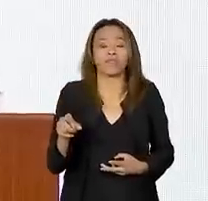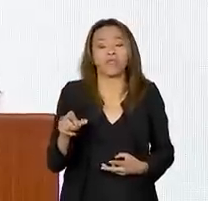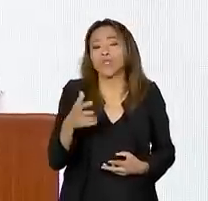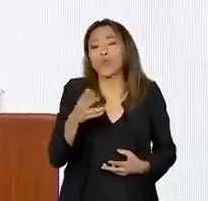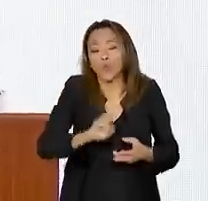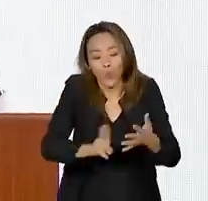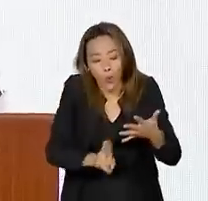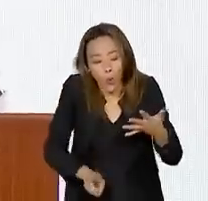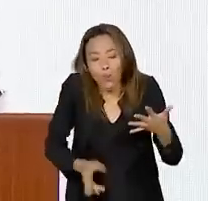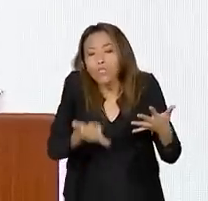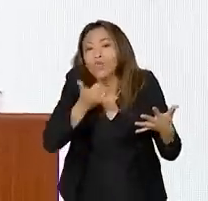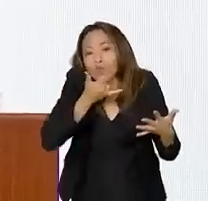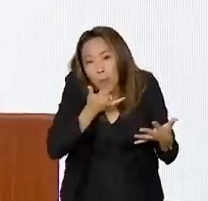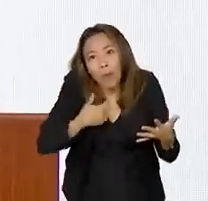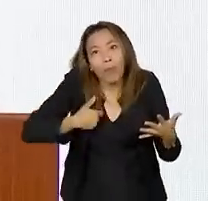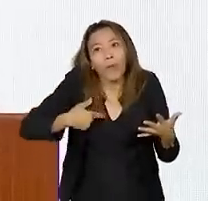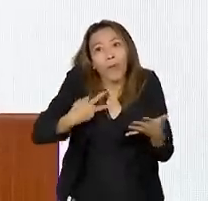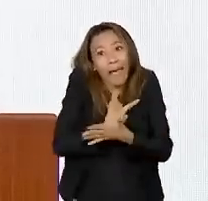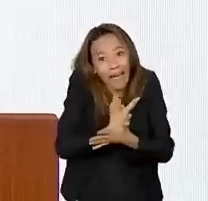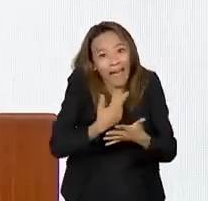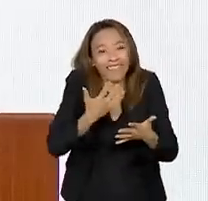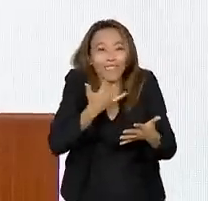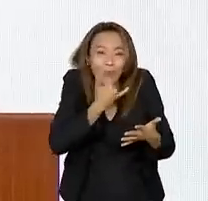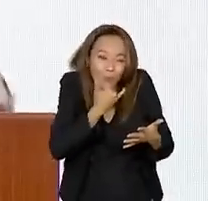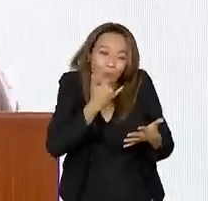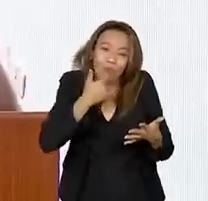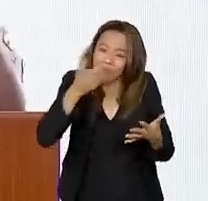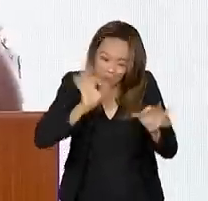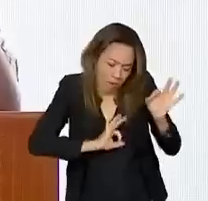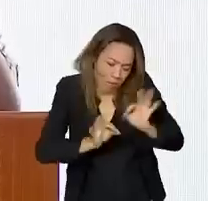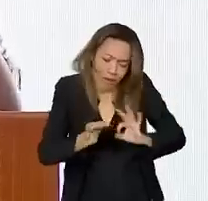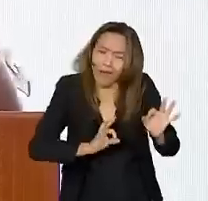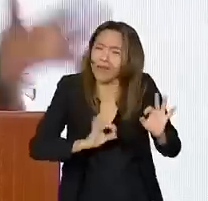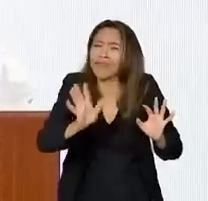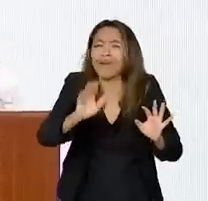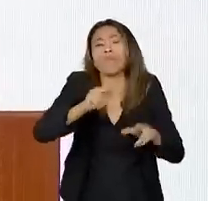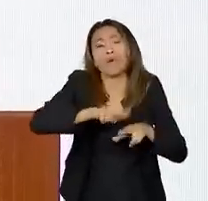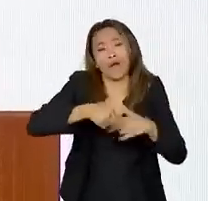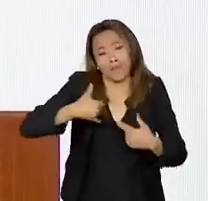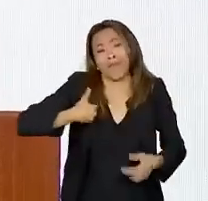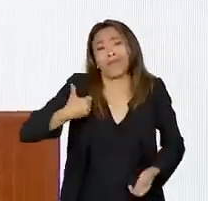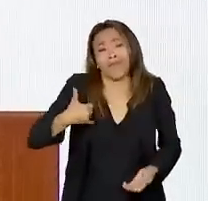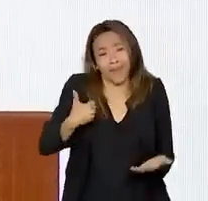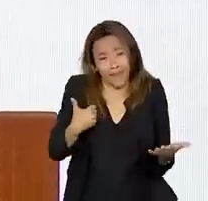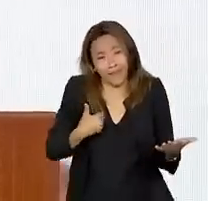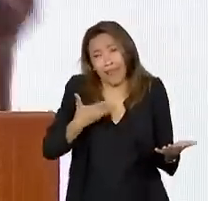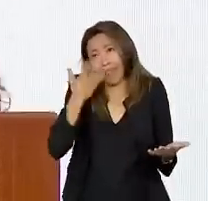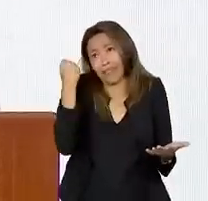errar. Não por falta de preparo, é porque a idade já está...